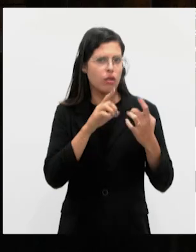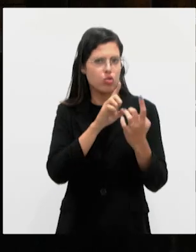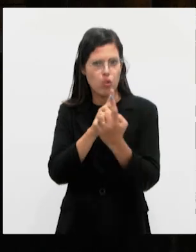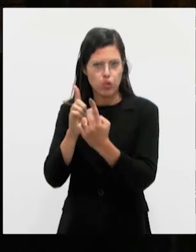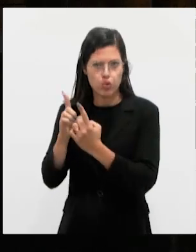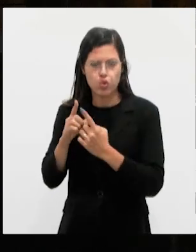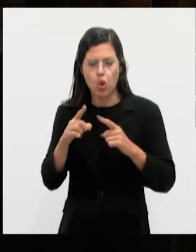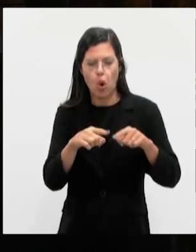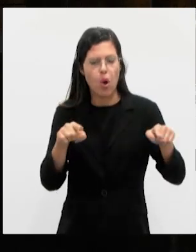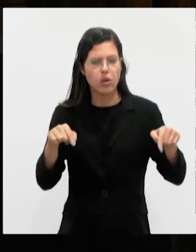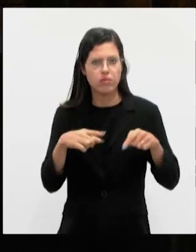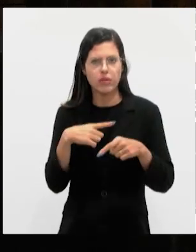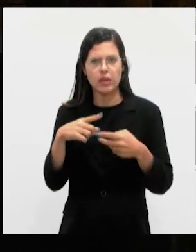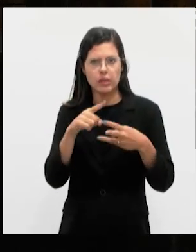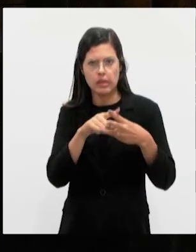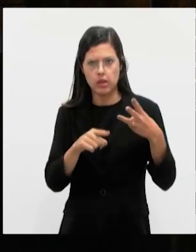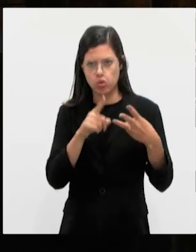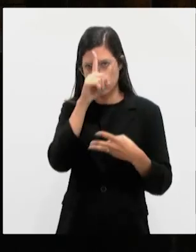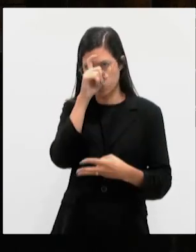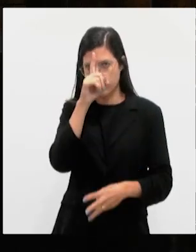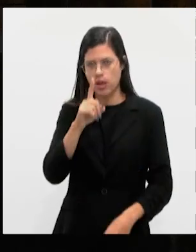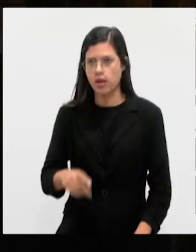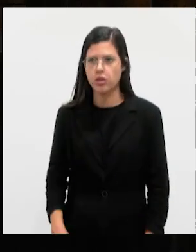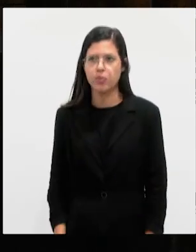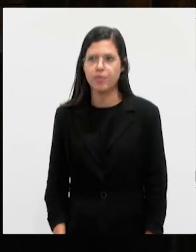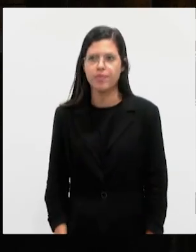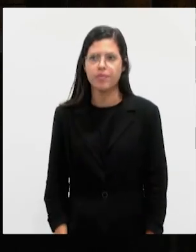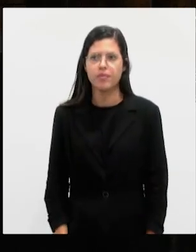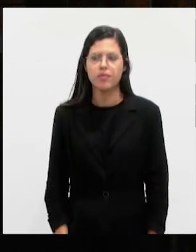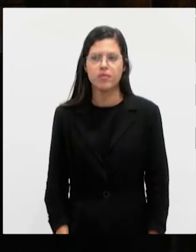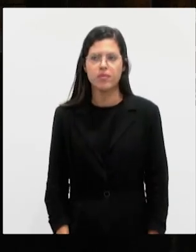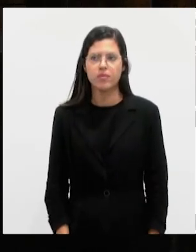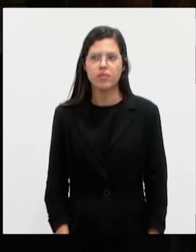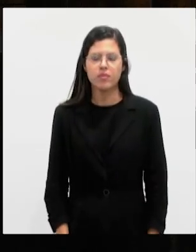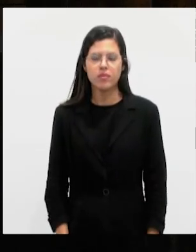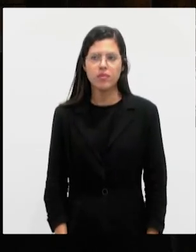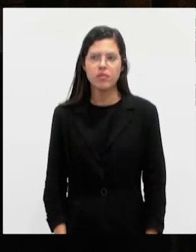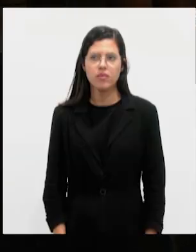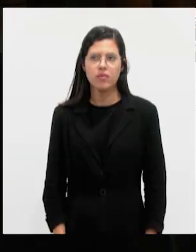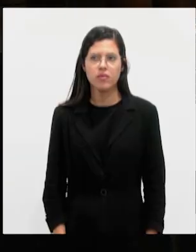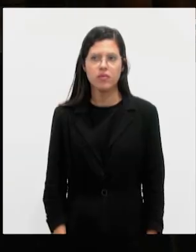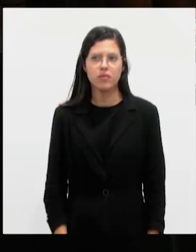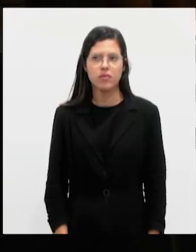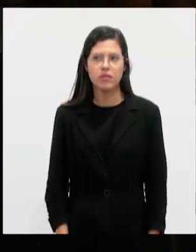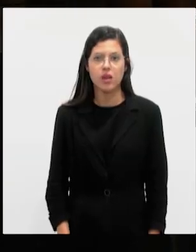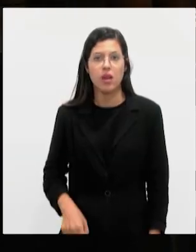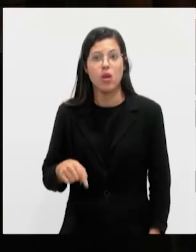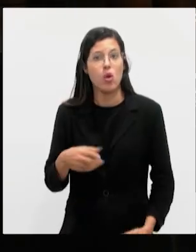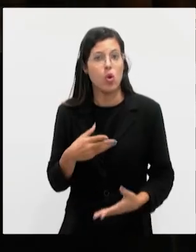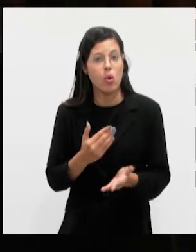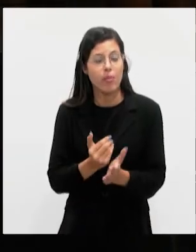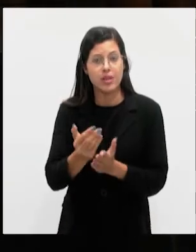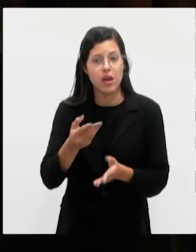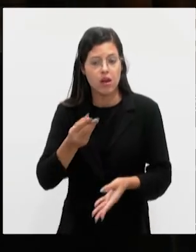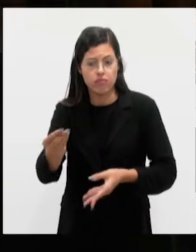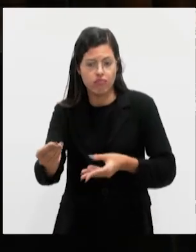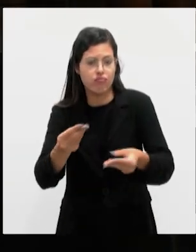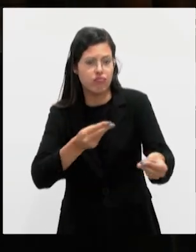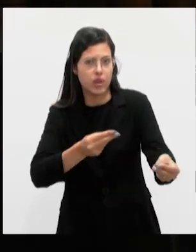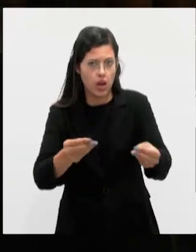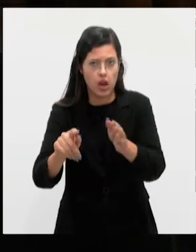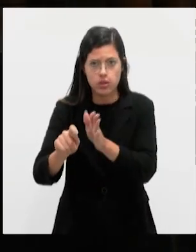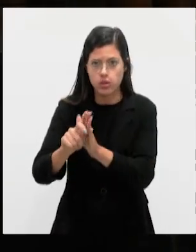consultórios, tem até 3 hospitais. E ali cismaram de começar a distribuir drogas e é